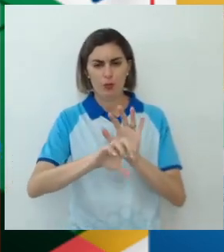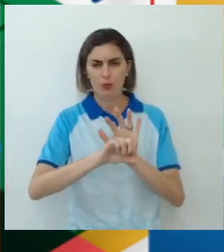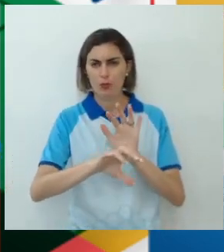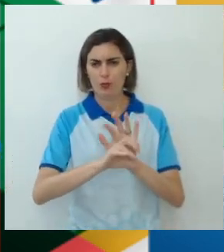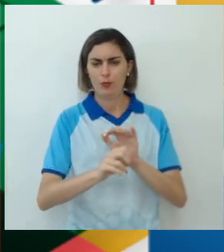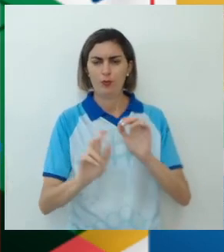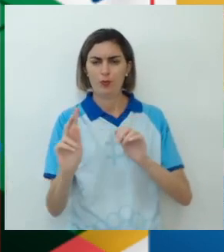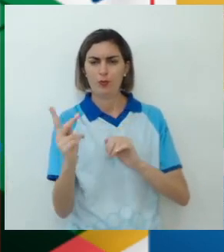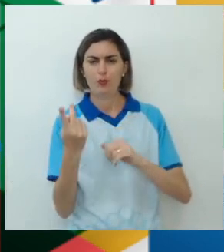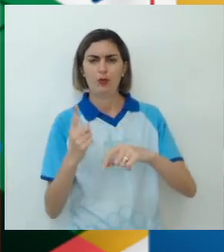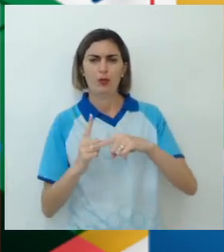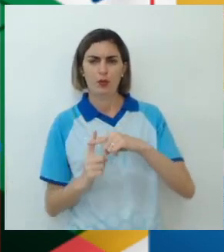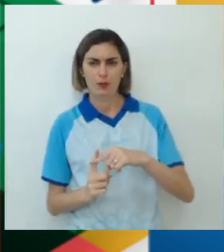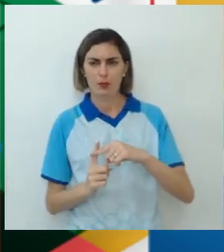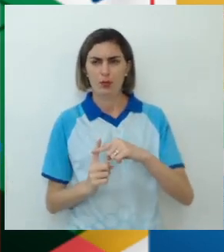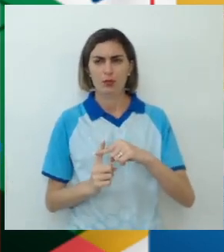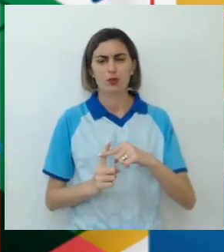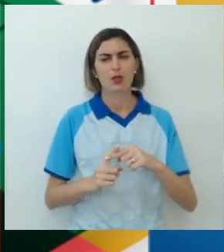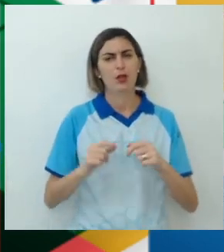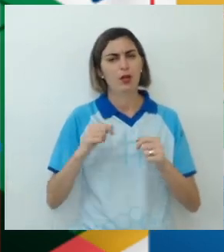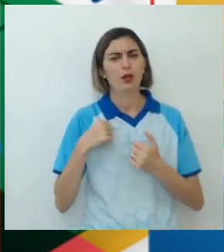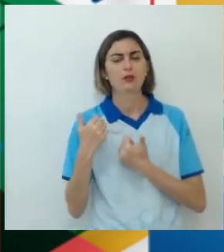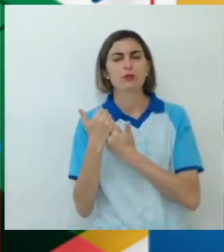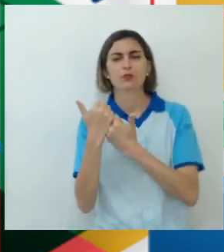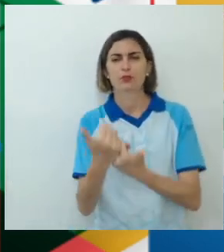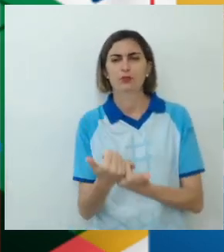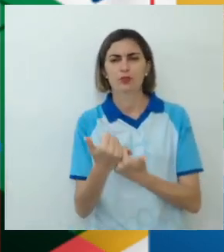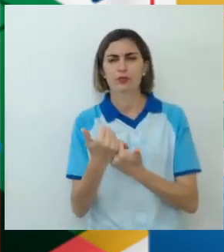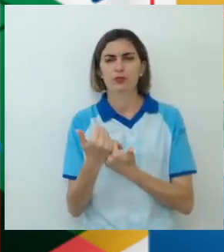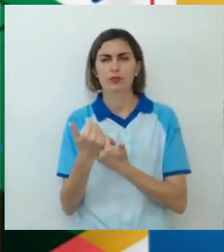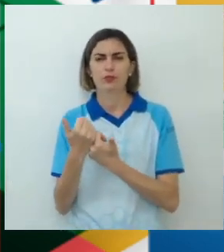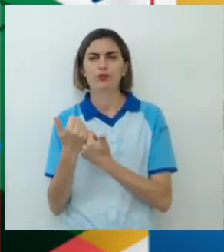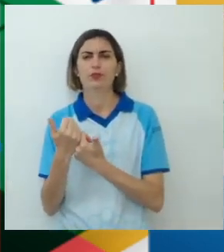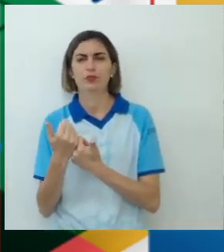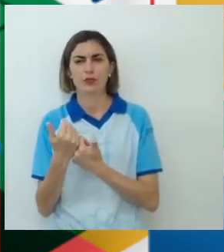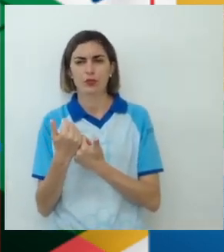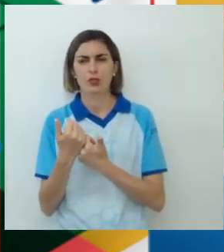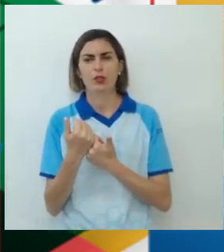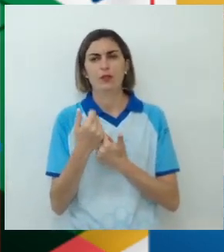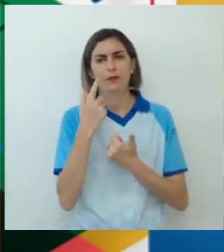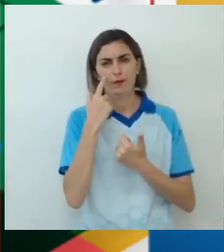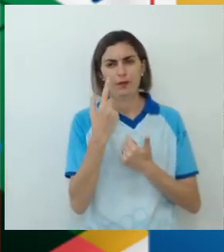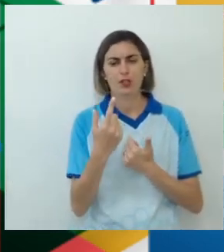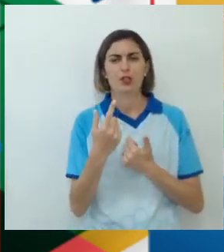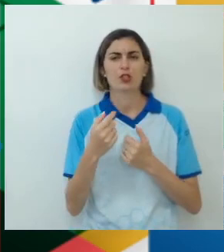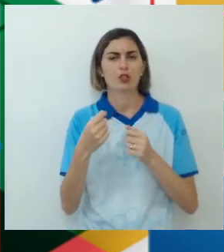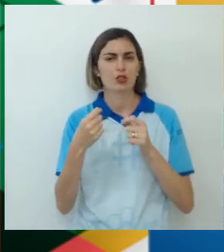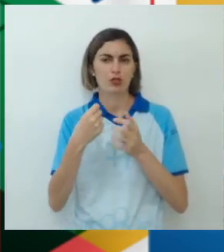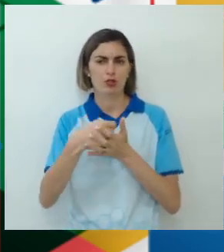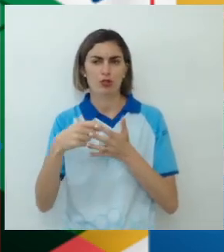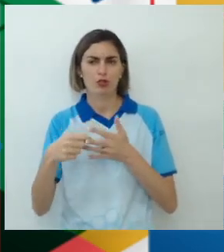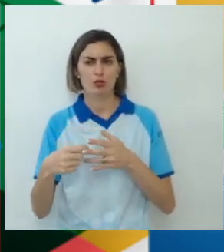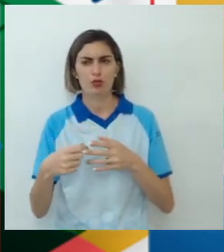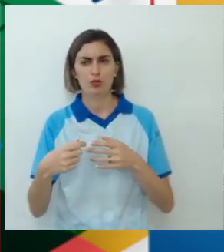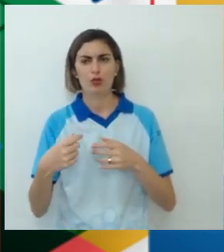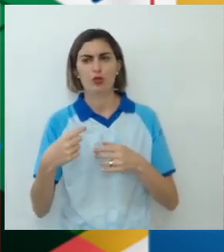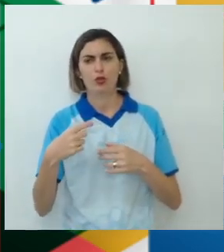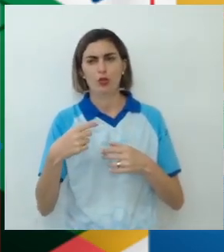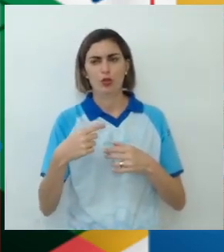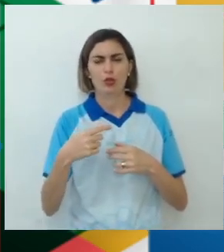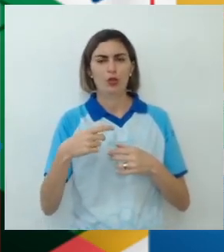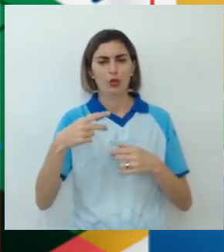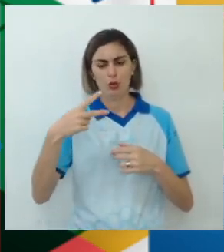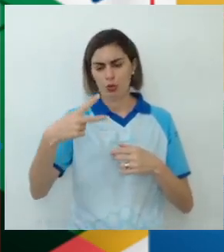o H+, a forma certa da gente representar é assim, ó, na forma de equilíbrio. A gente escreve dupla seta,